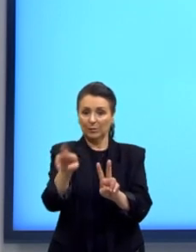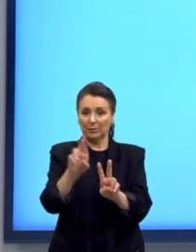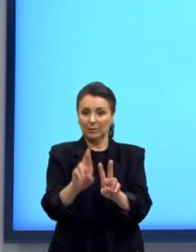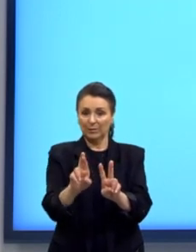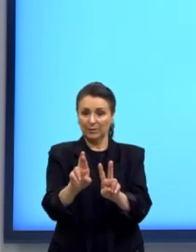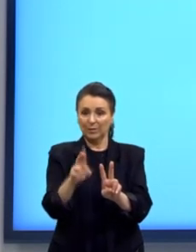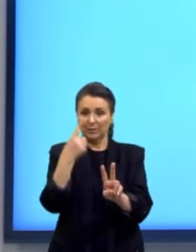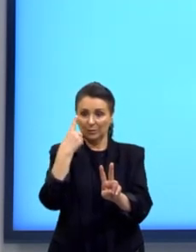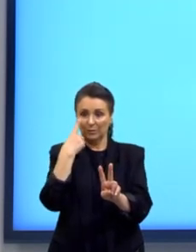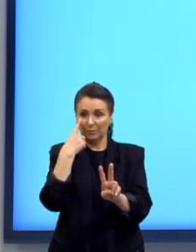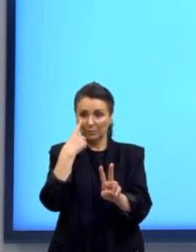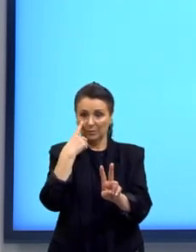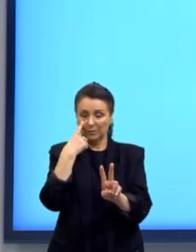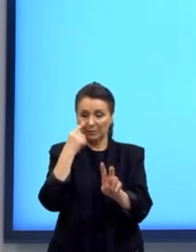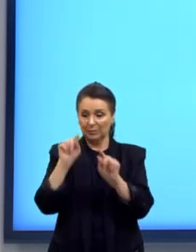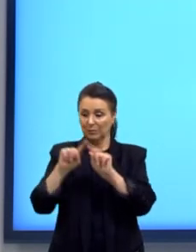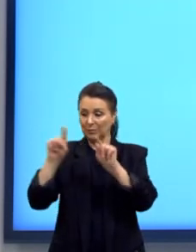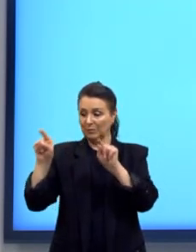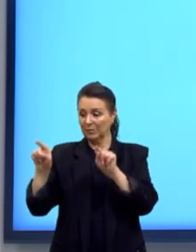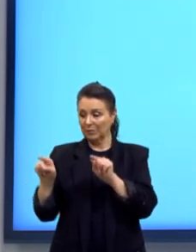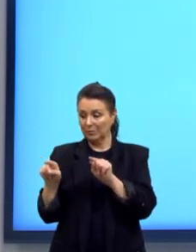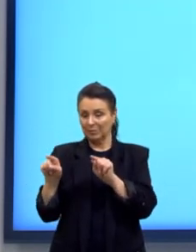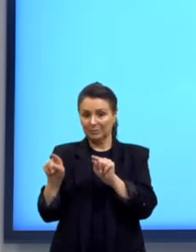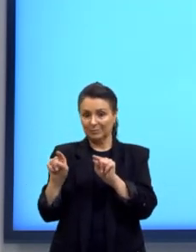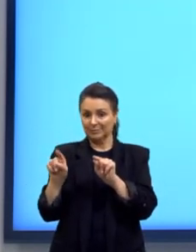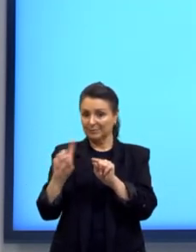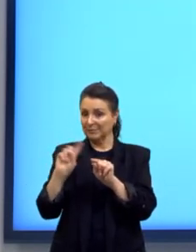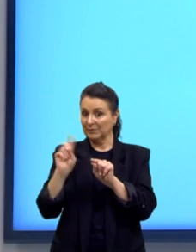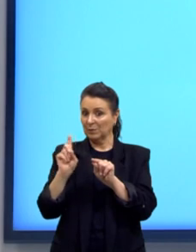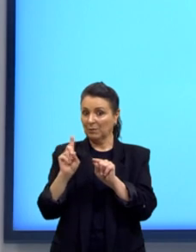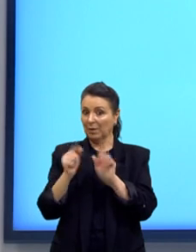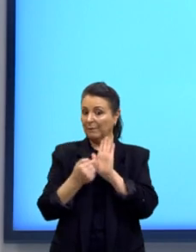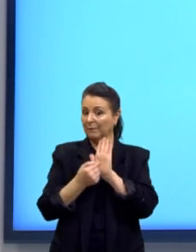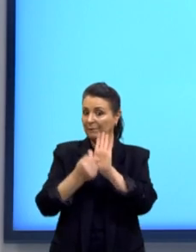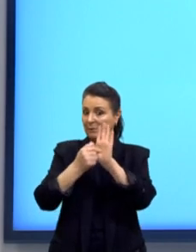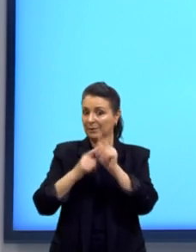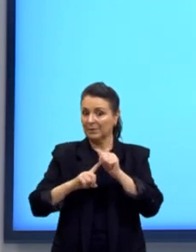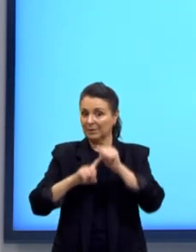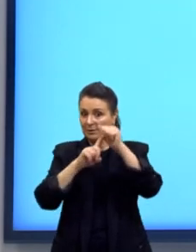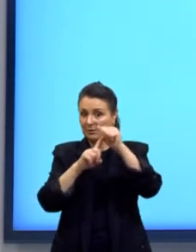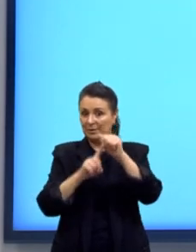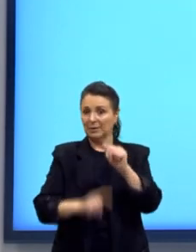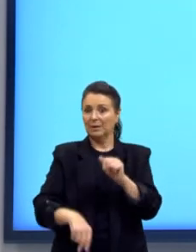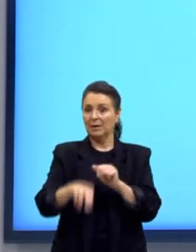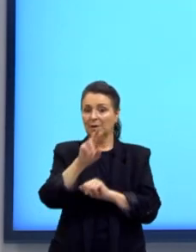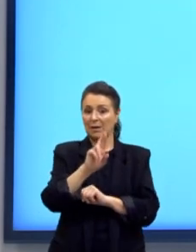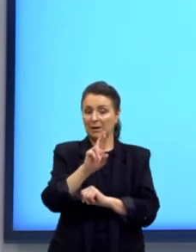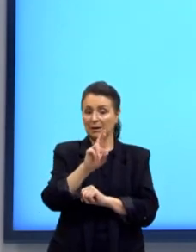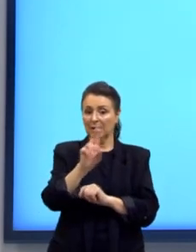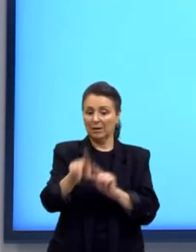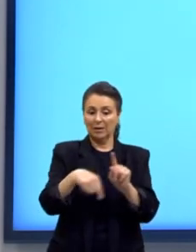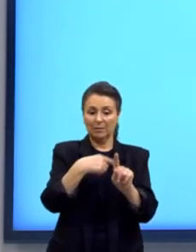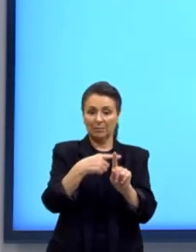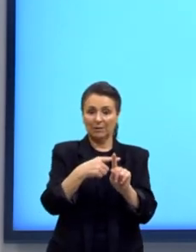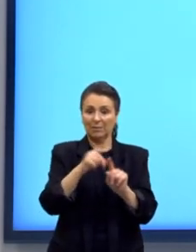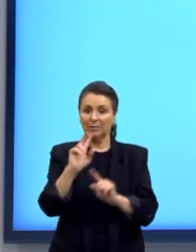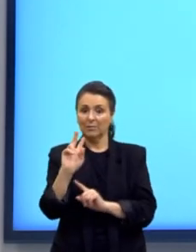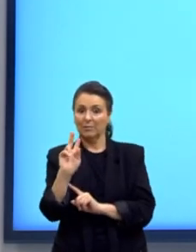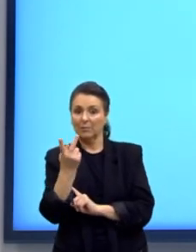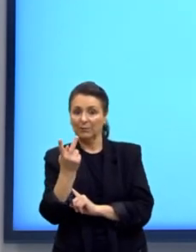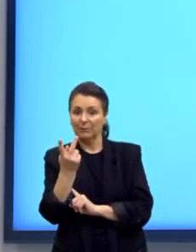do parênteses aqueles termos que sobraram né que não estão em evidência então aqui sobraria R e mais